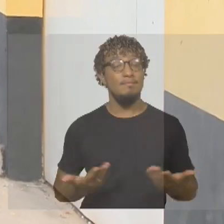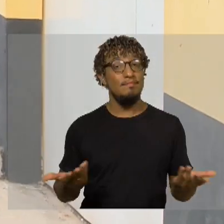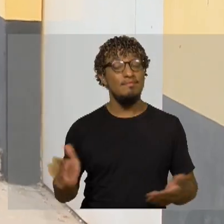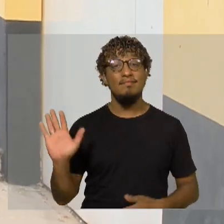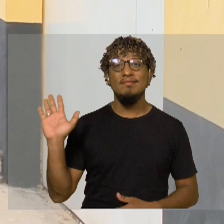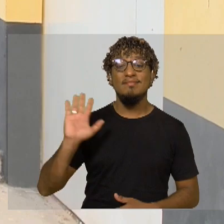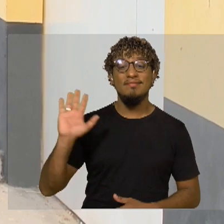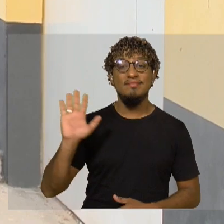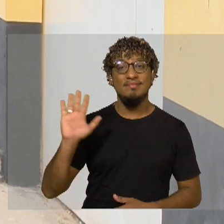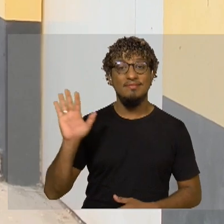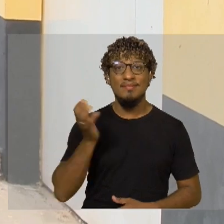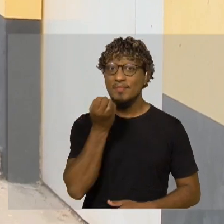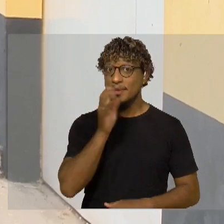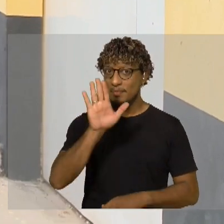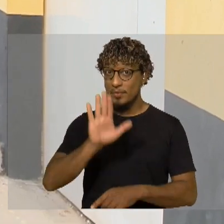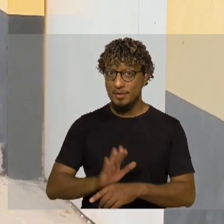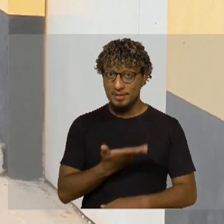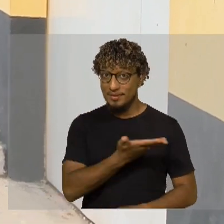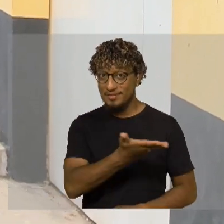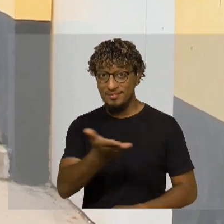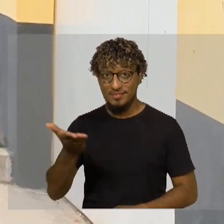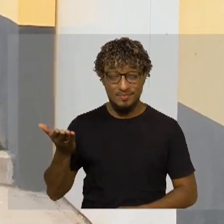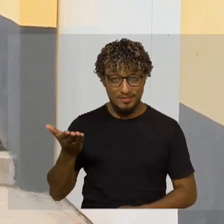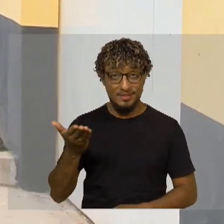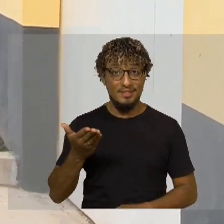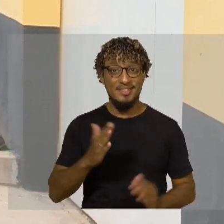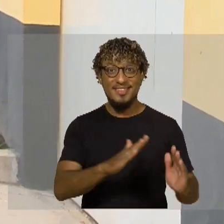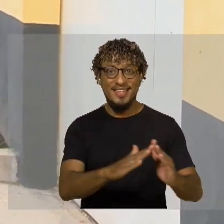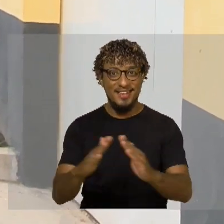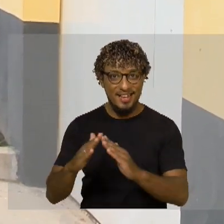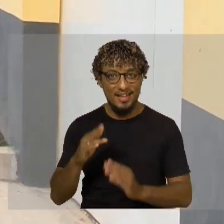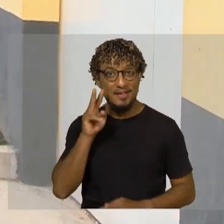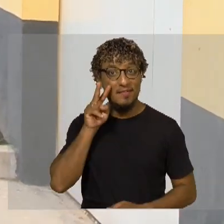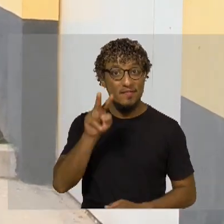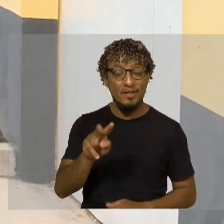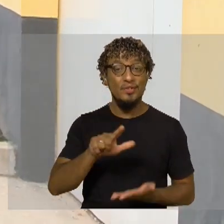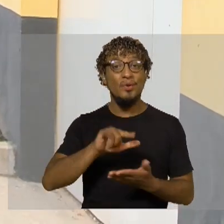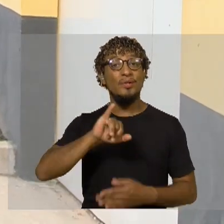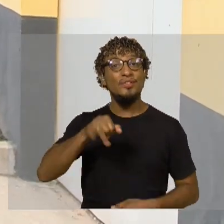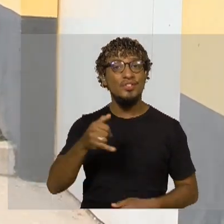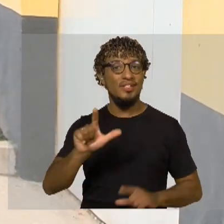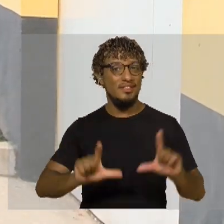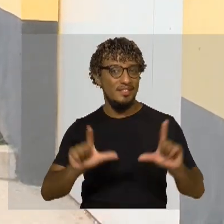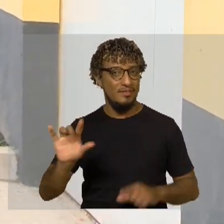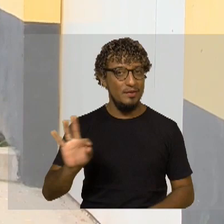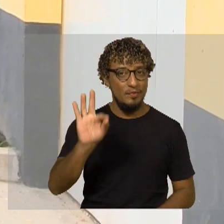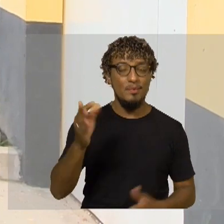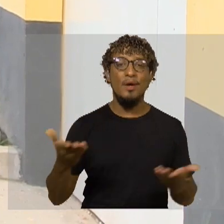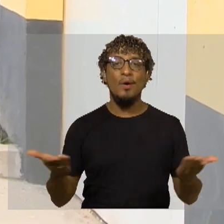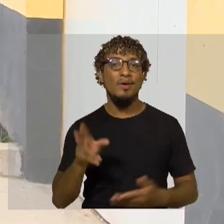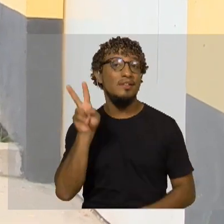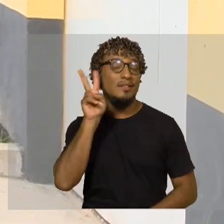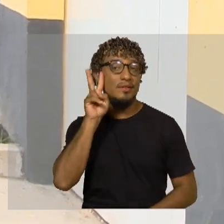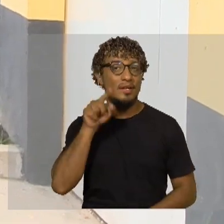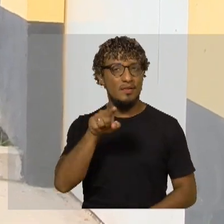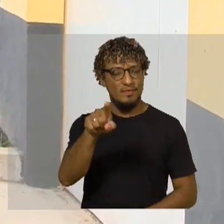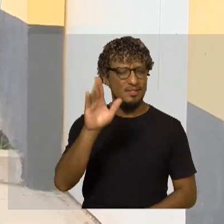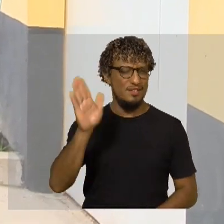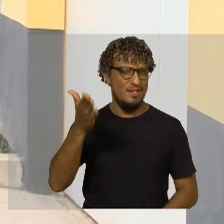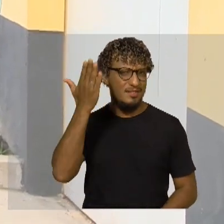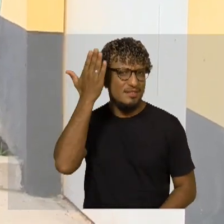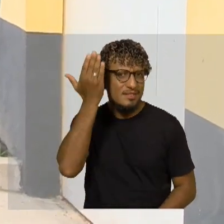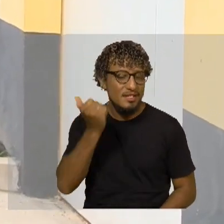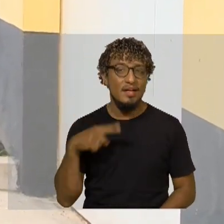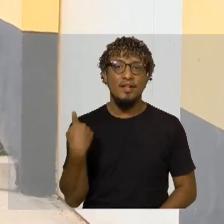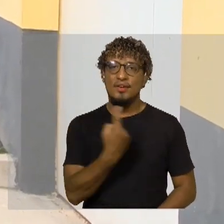Oi, oi pessoal, boa tarde a todo mundo que está acompanhando a gente aí pelo JTV UFMA. Hoje é segunda-feira. Como de costume, você já sabe, nossa